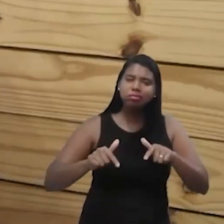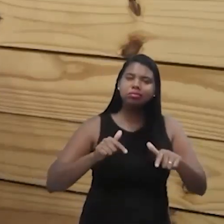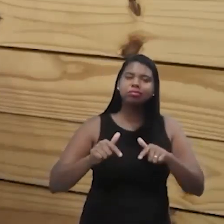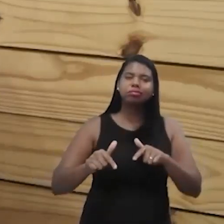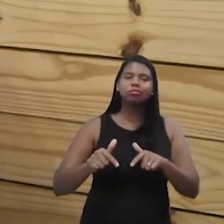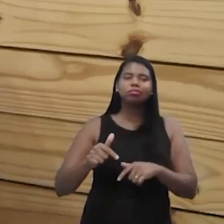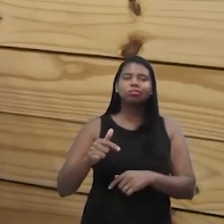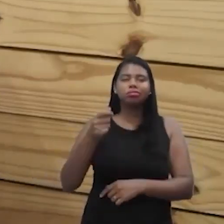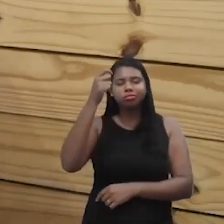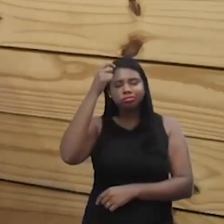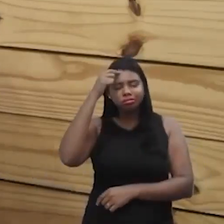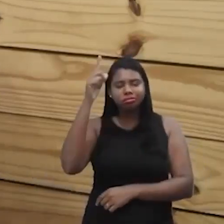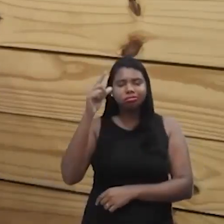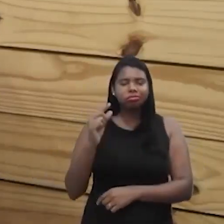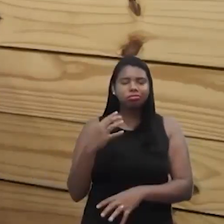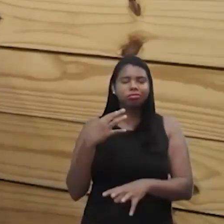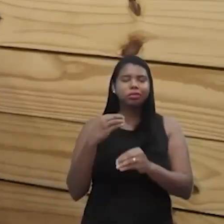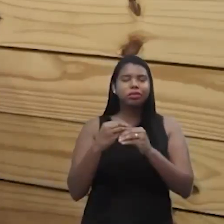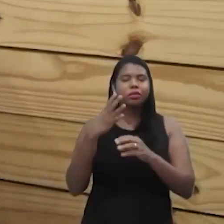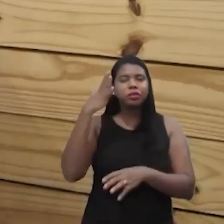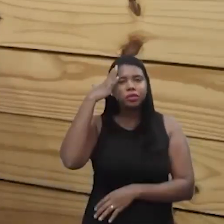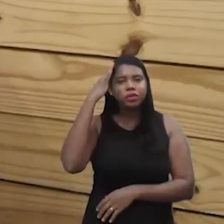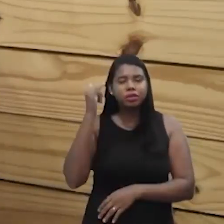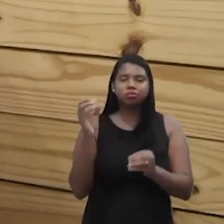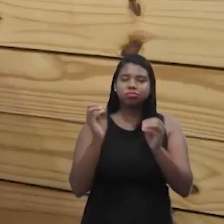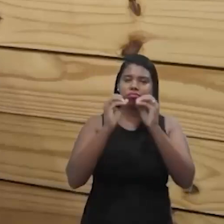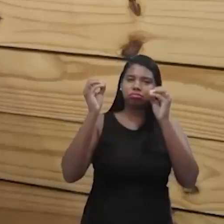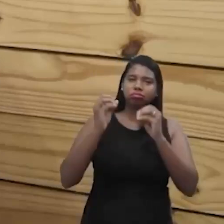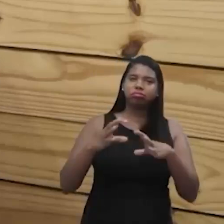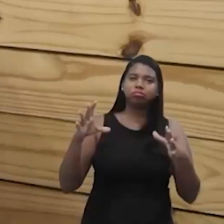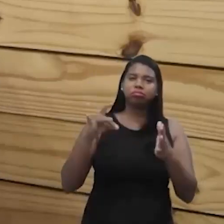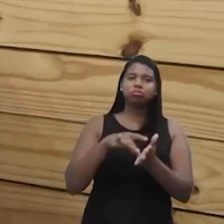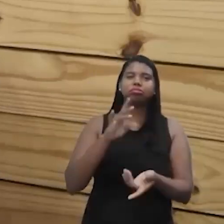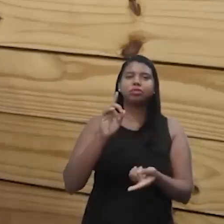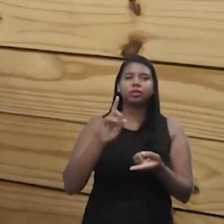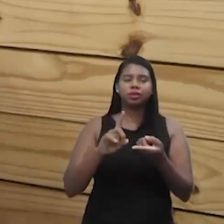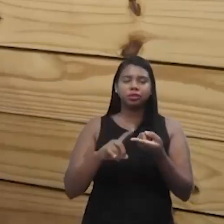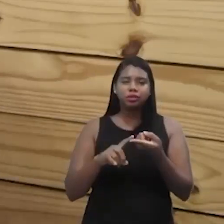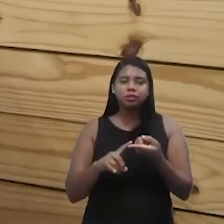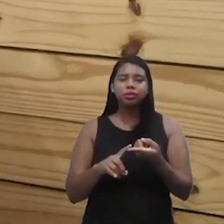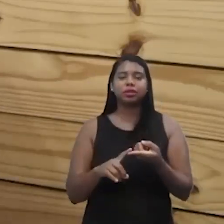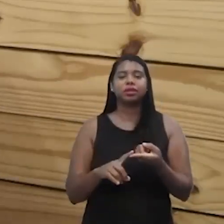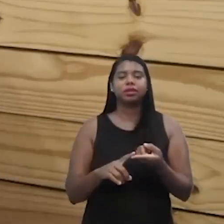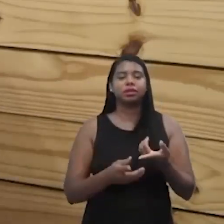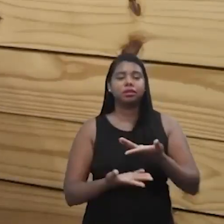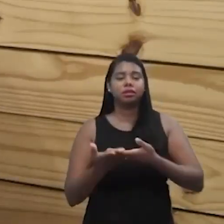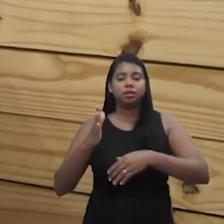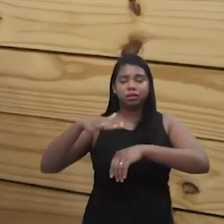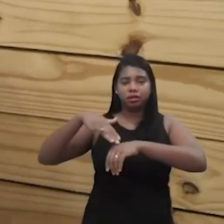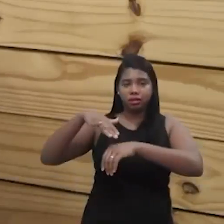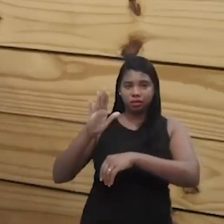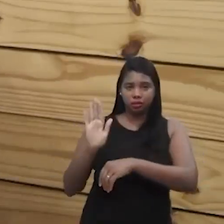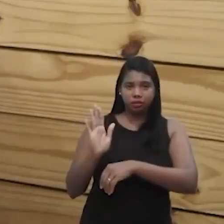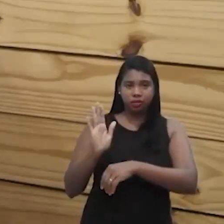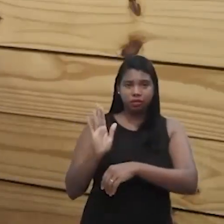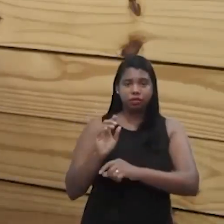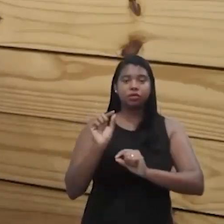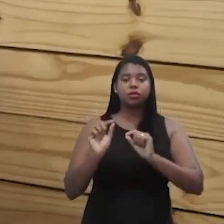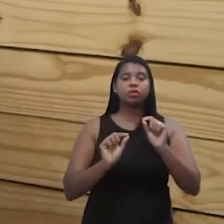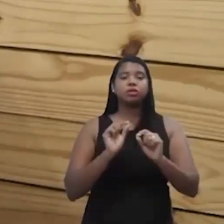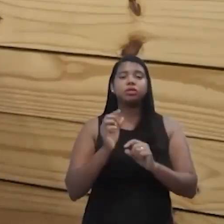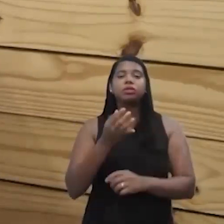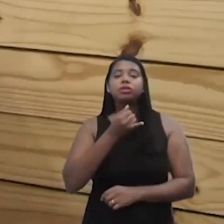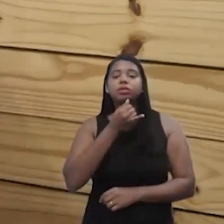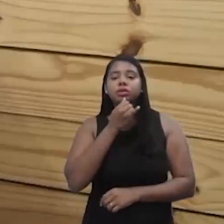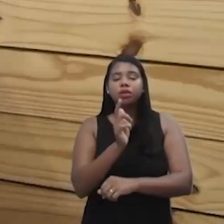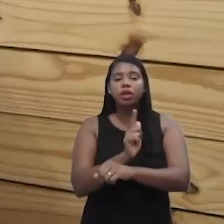um raciocínio lógico, um profissional que tenha criatividade, um profissional que lide cada vez mais com a questão